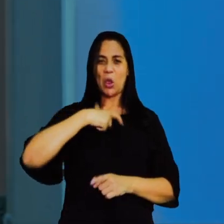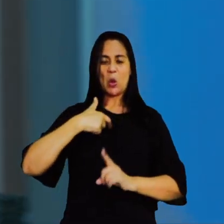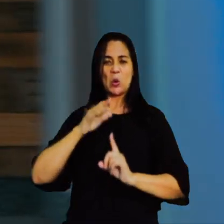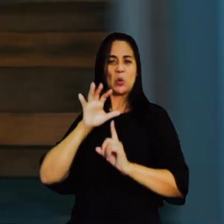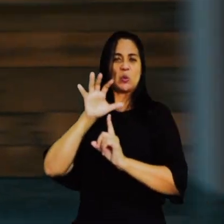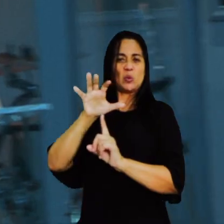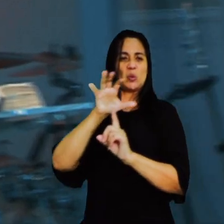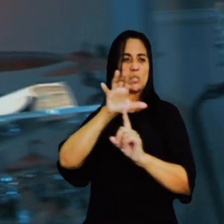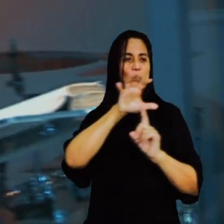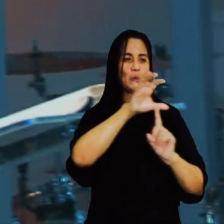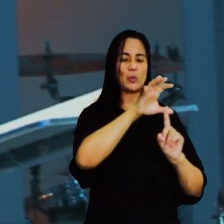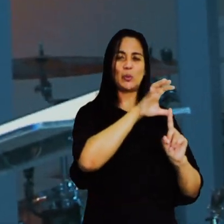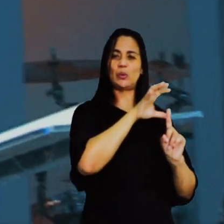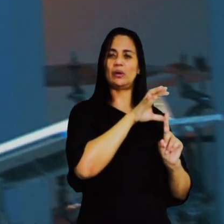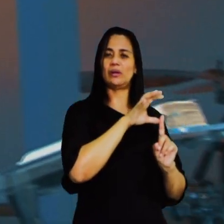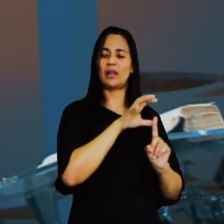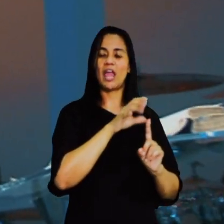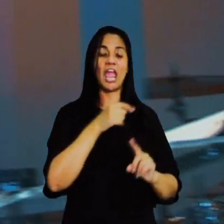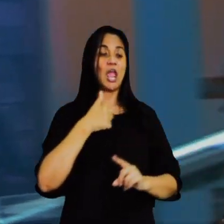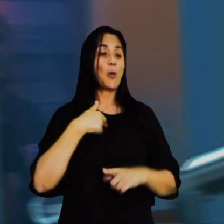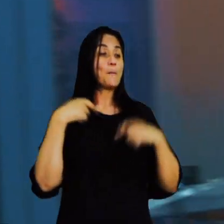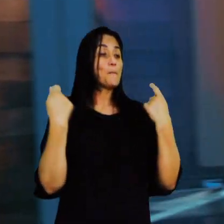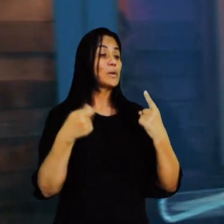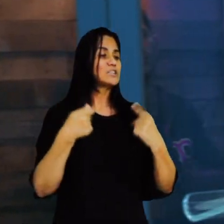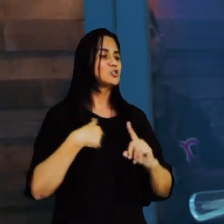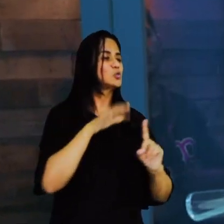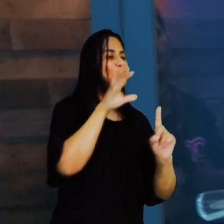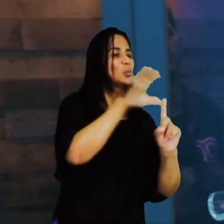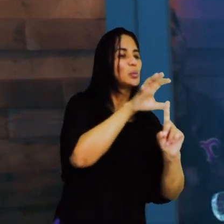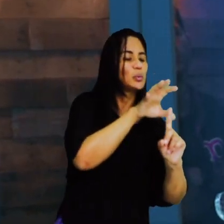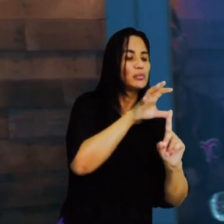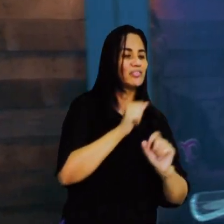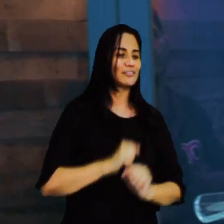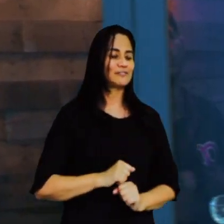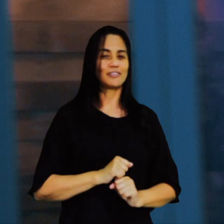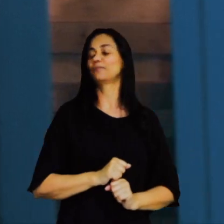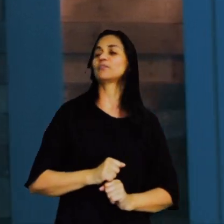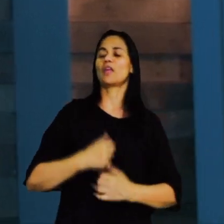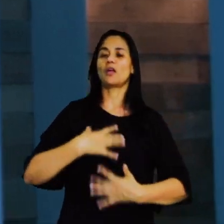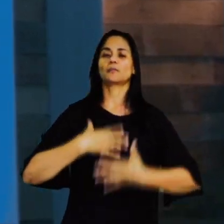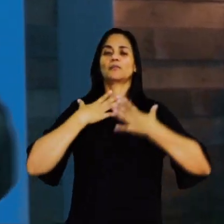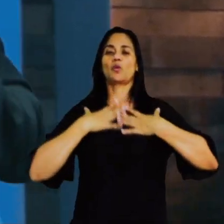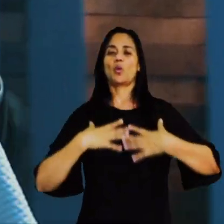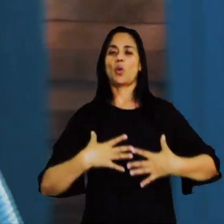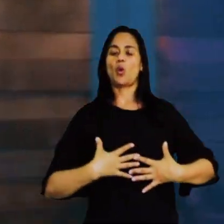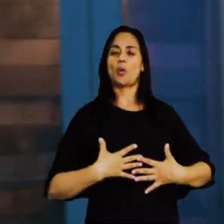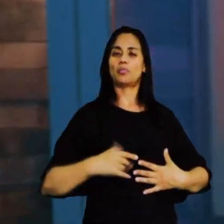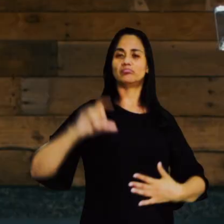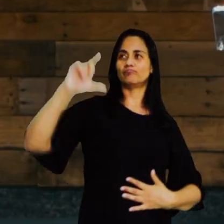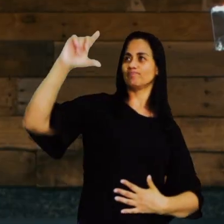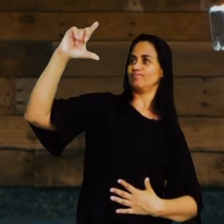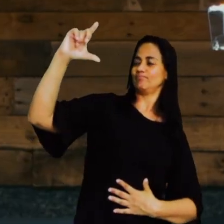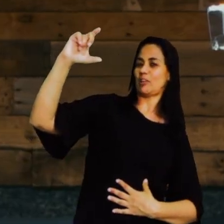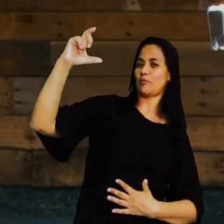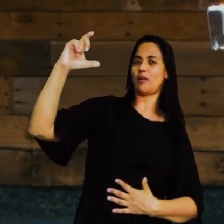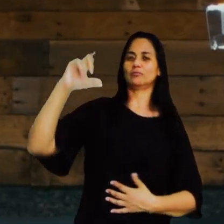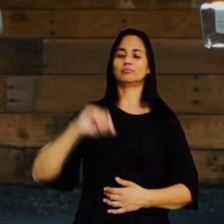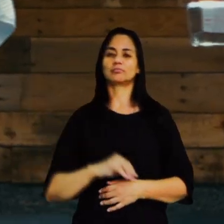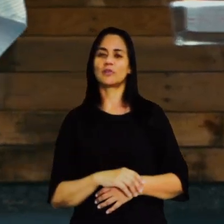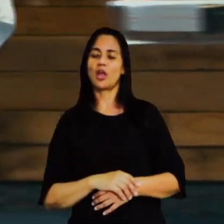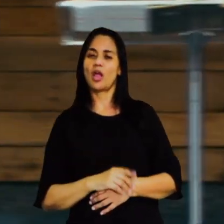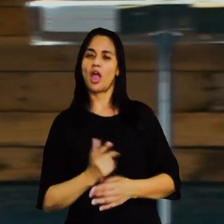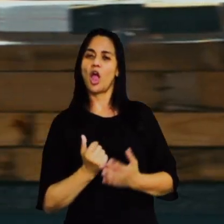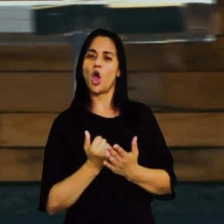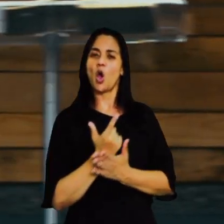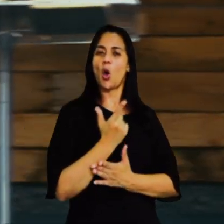Eu tenho que te influenciar. Eu tenho que tirar foto me vestindo e falar, aqui ó, compra ali. É, eu tenho que colocar palavras de